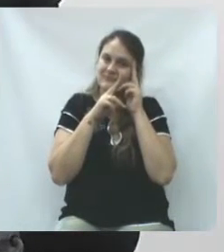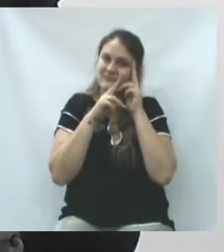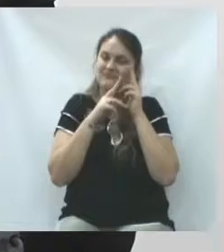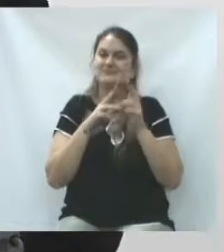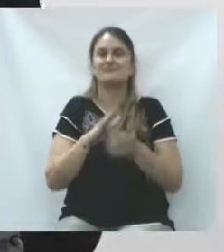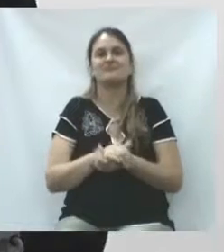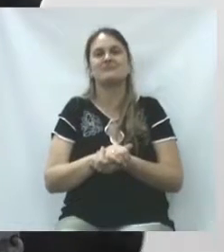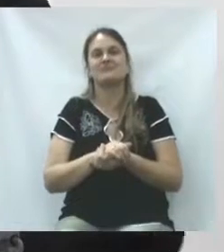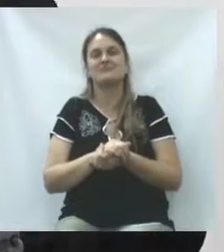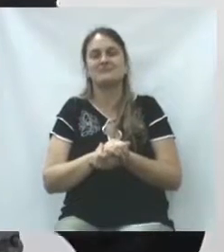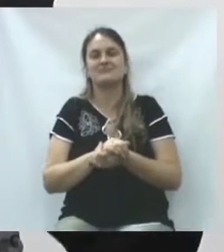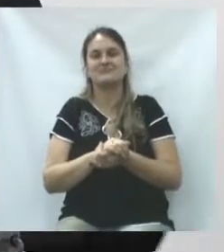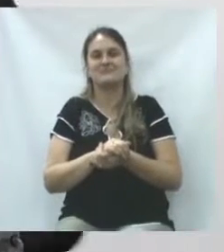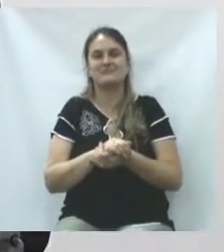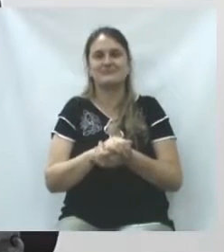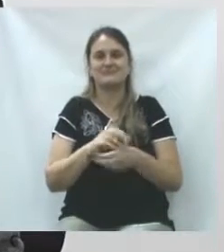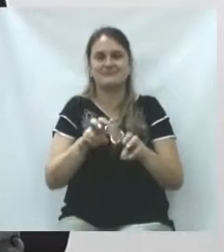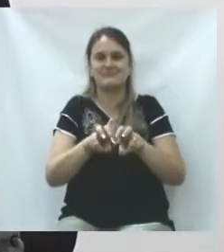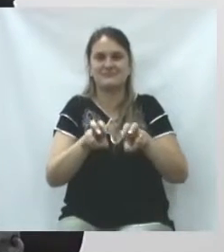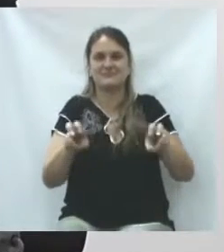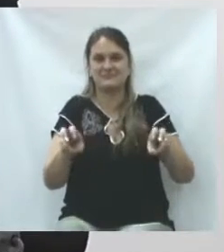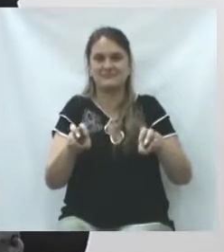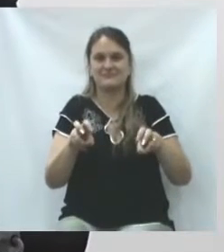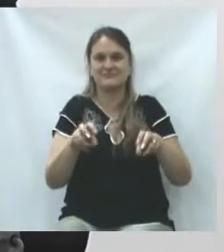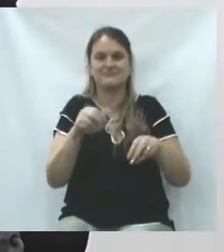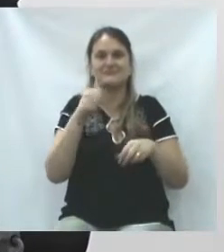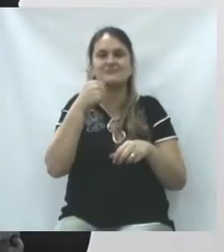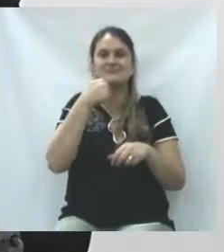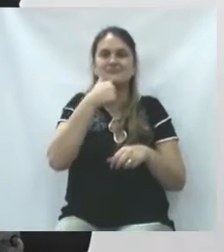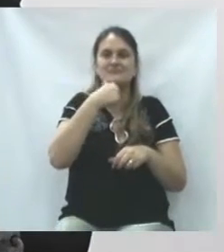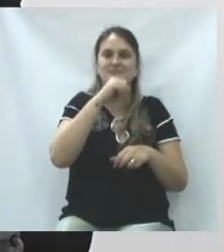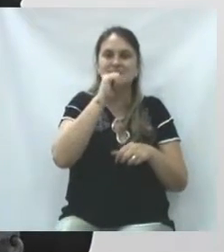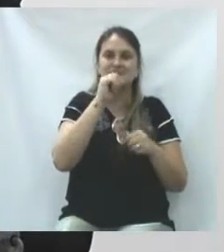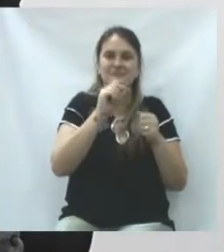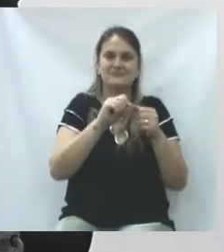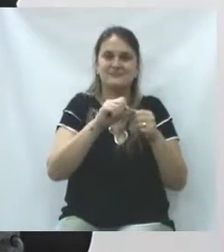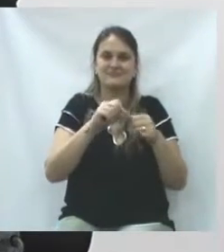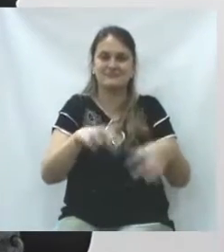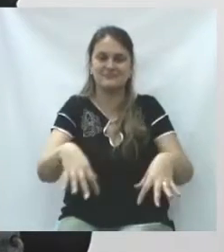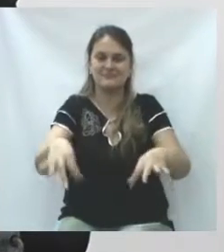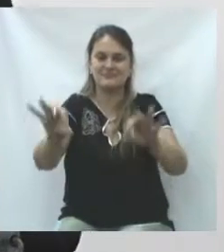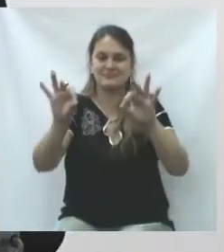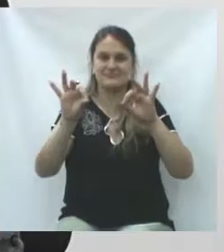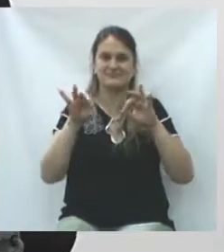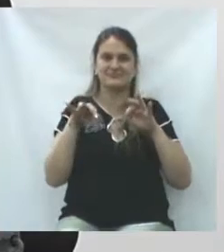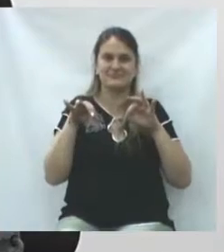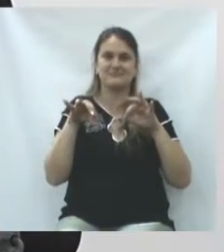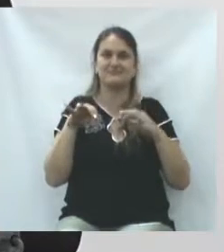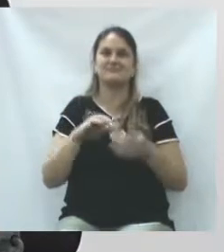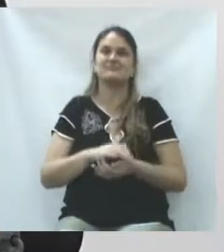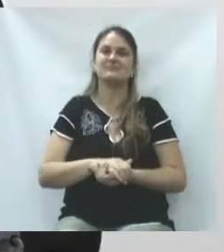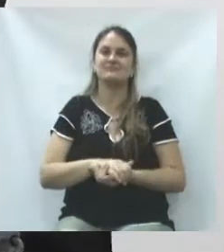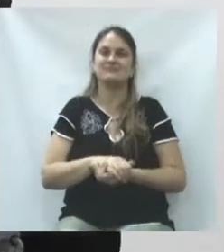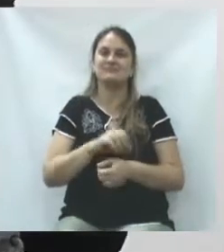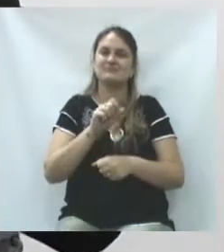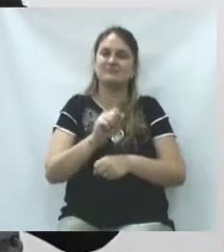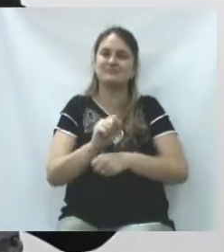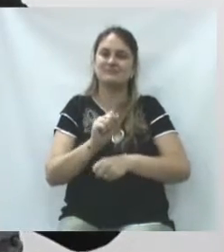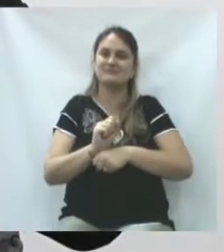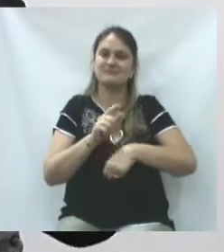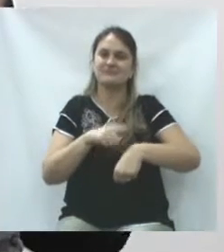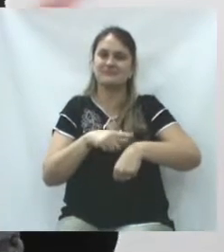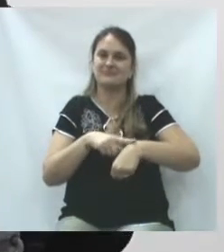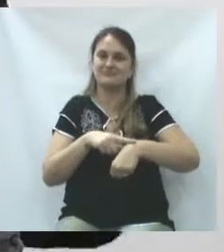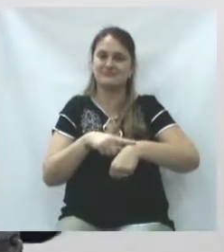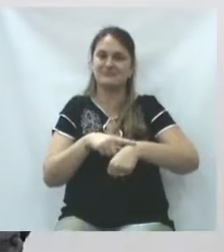dos bancos. Ela colocava lá um cobertor e esperando dar a hora. E o que